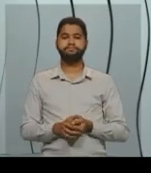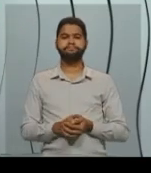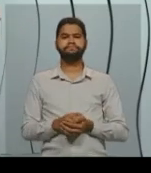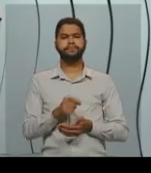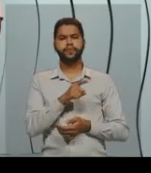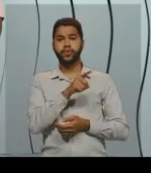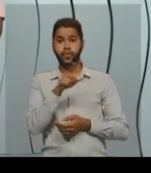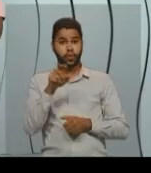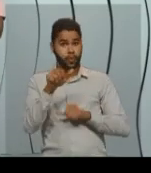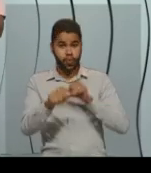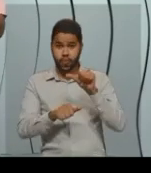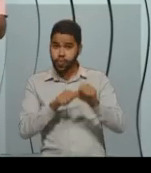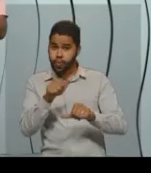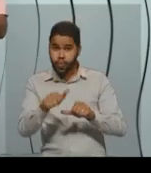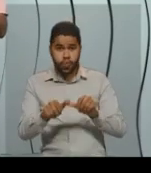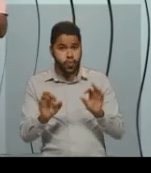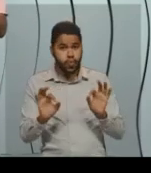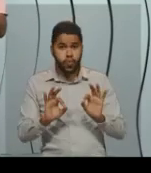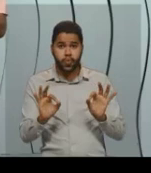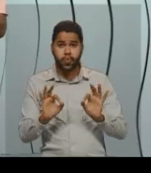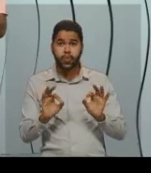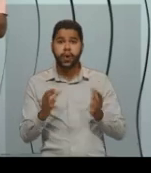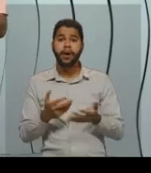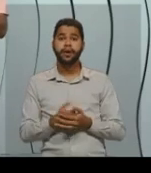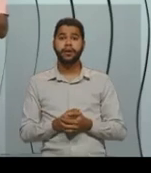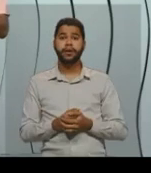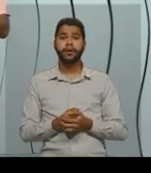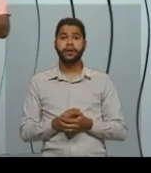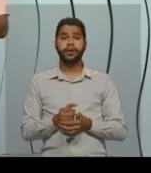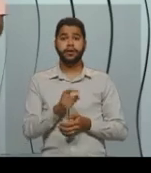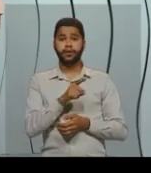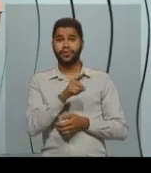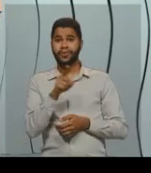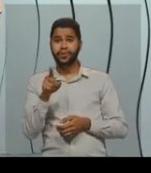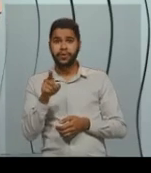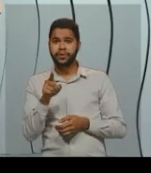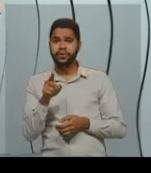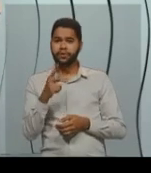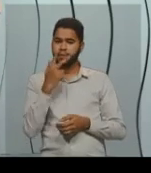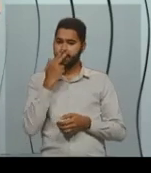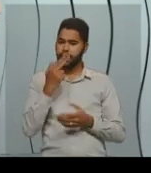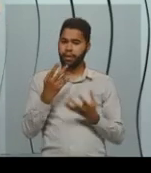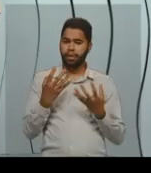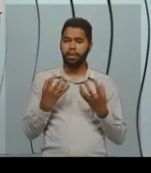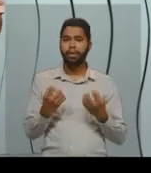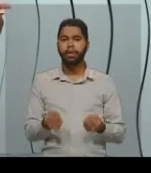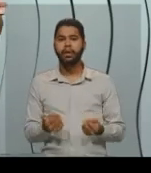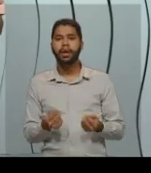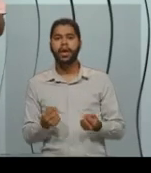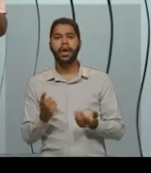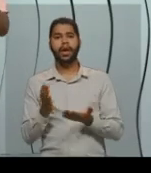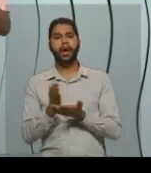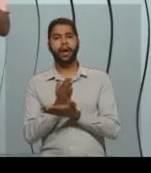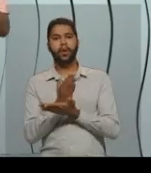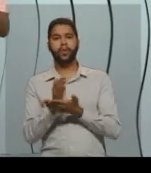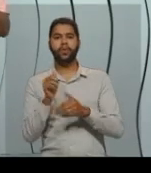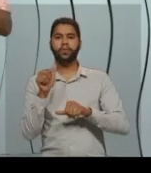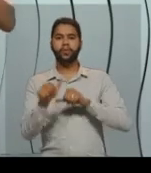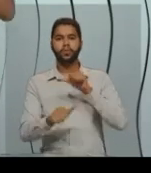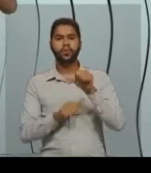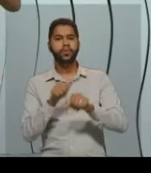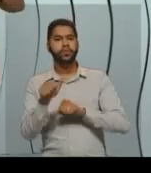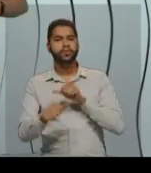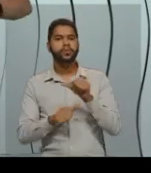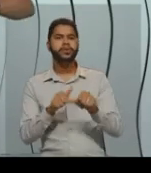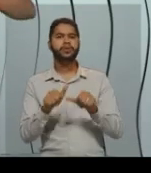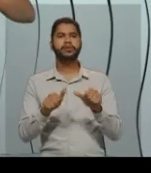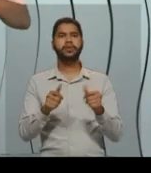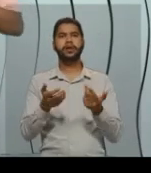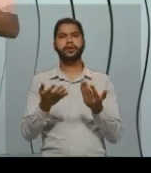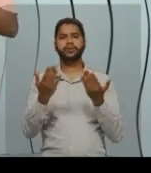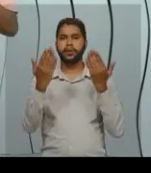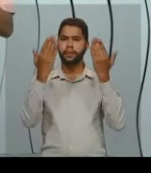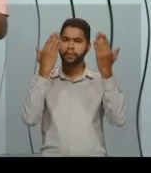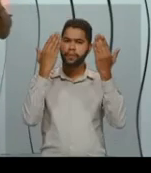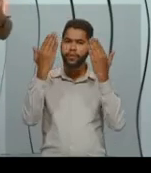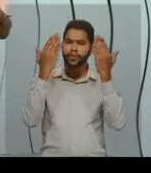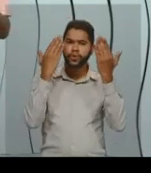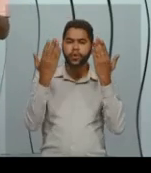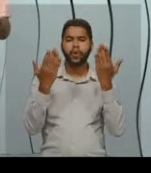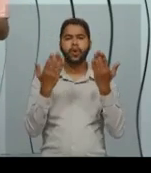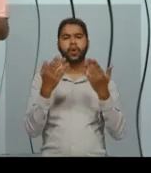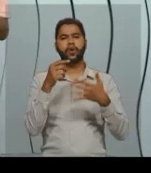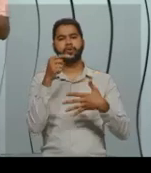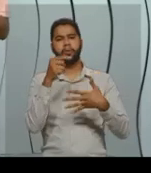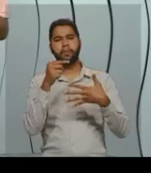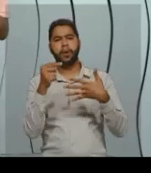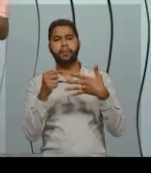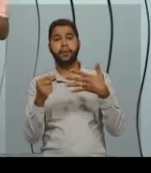você não muda, se você não se permite a algumas mudanças, inclusive psicológicas,